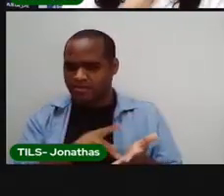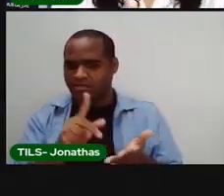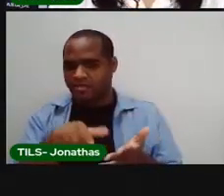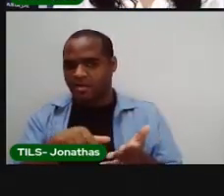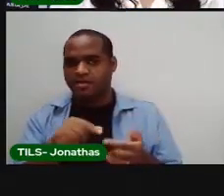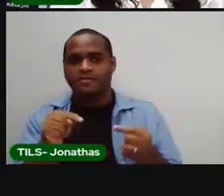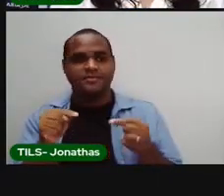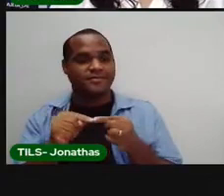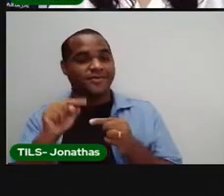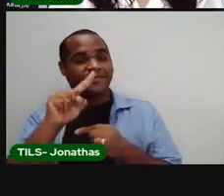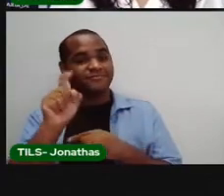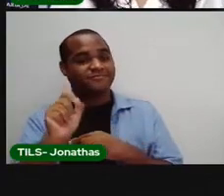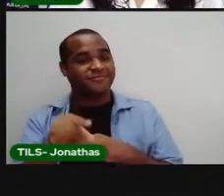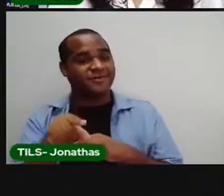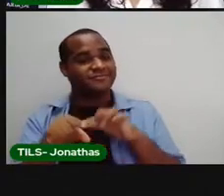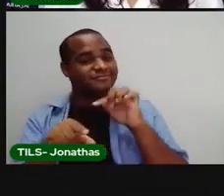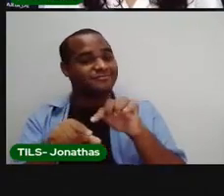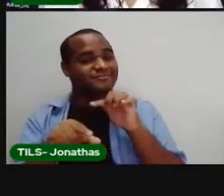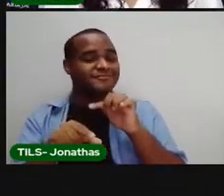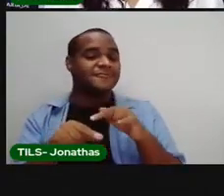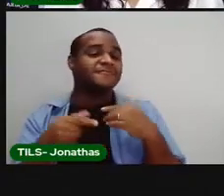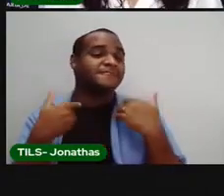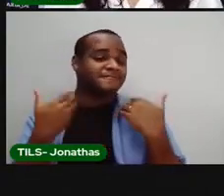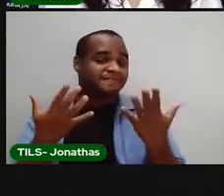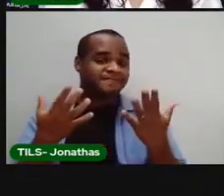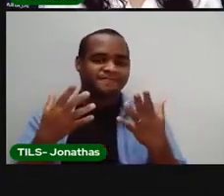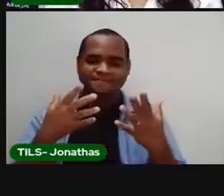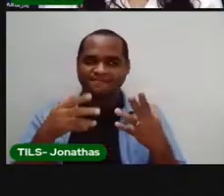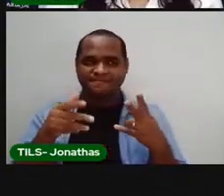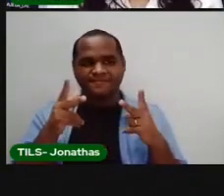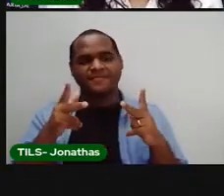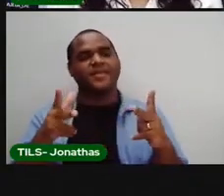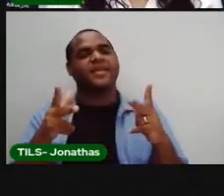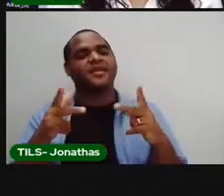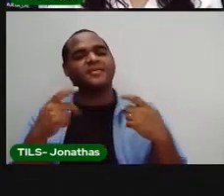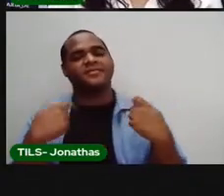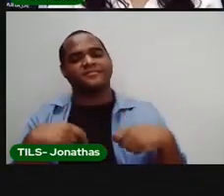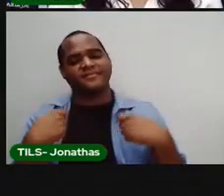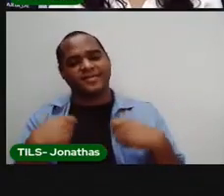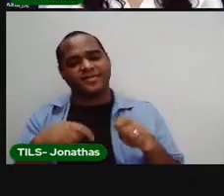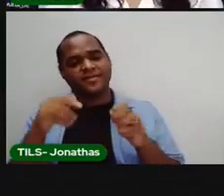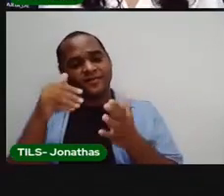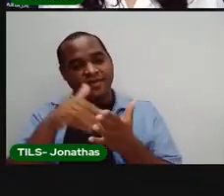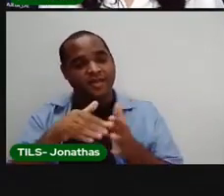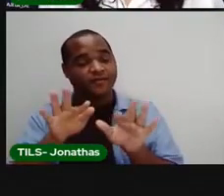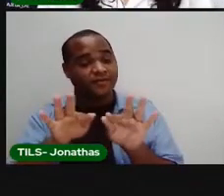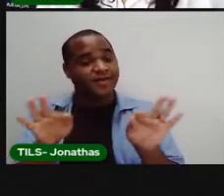O ponto de interrogação. E ele sempre está no final das frases.